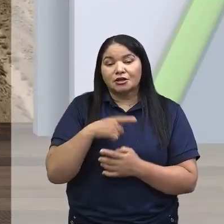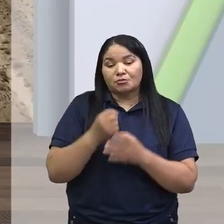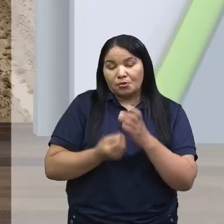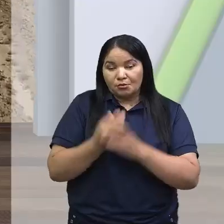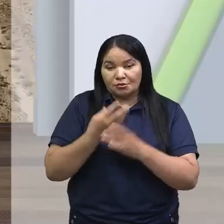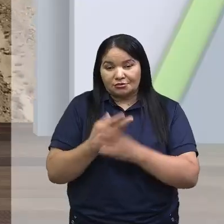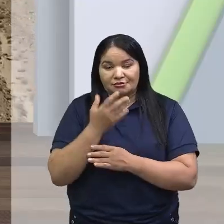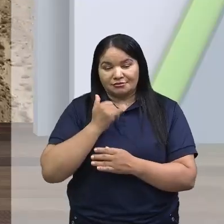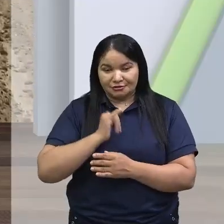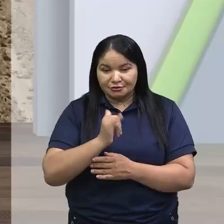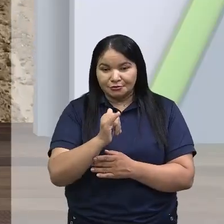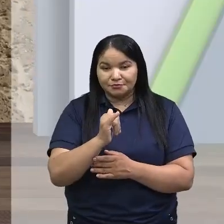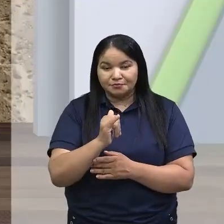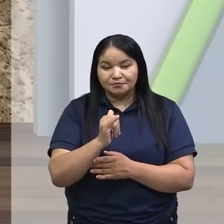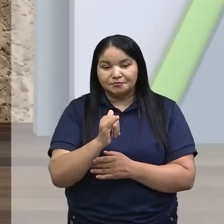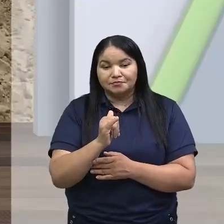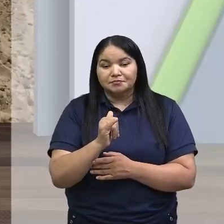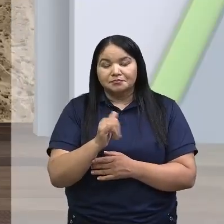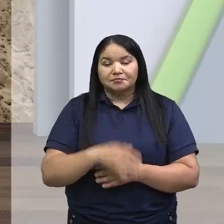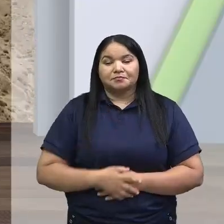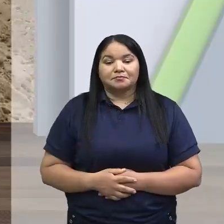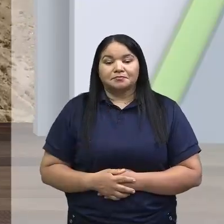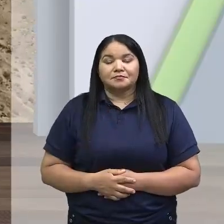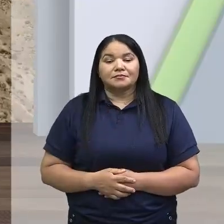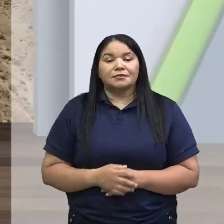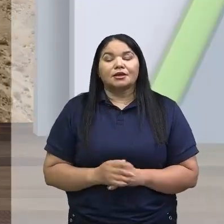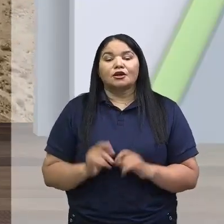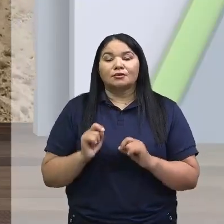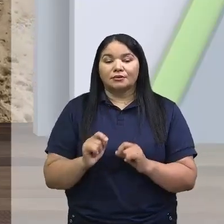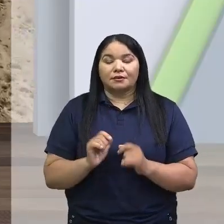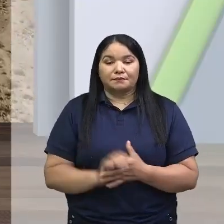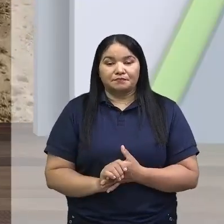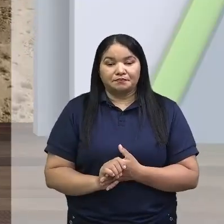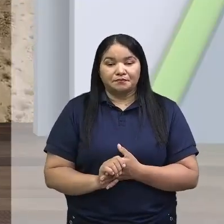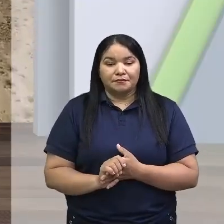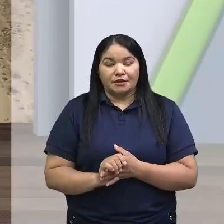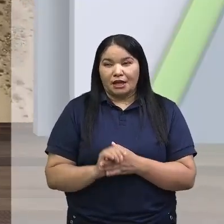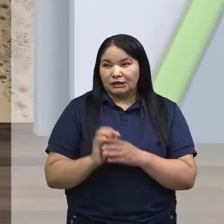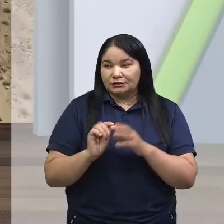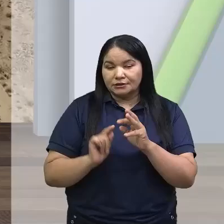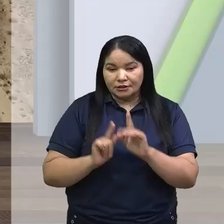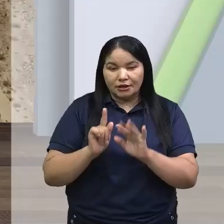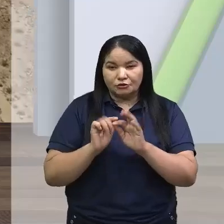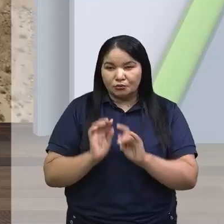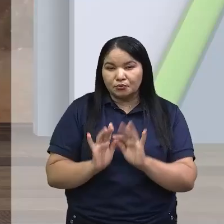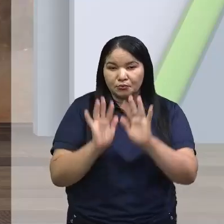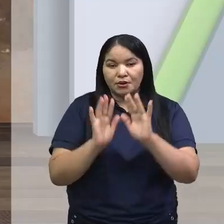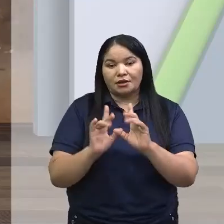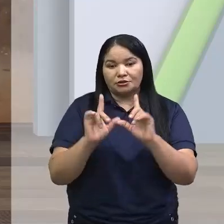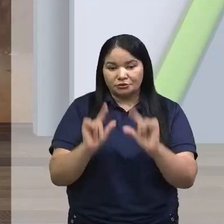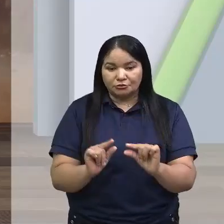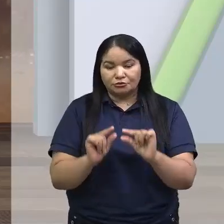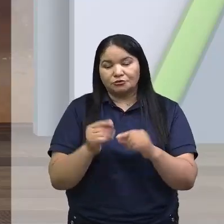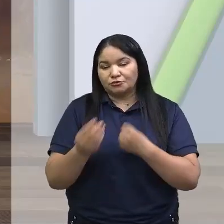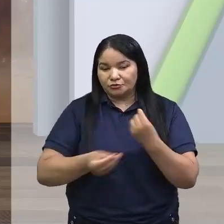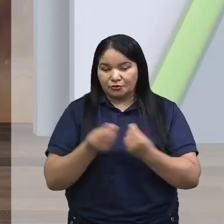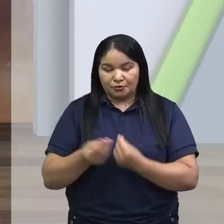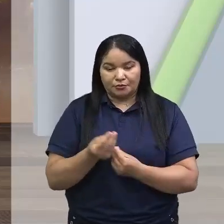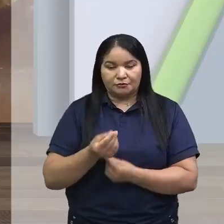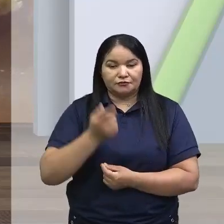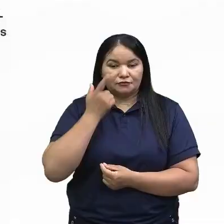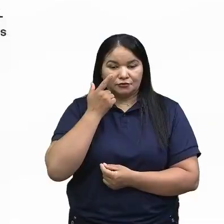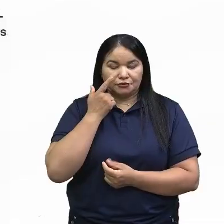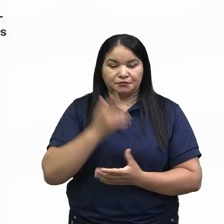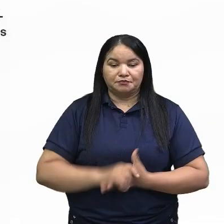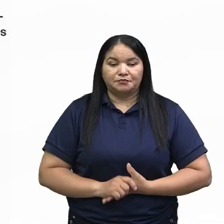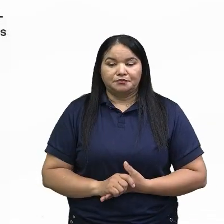energética, para diminuir a emissão de gases nocivos no meio ambiente. Então vamos lá, vamos